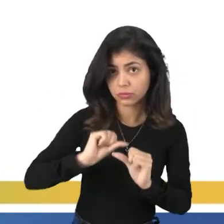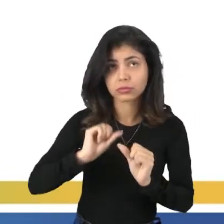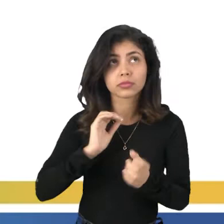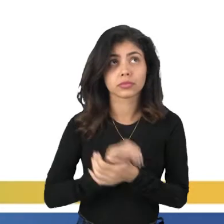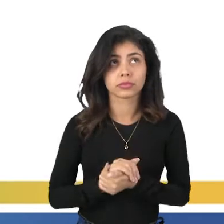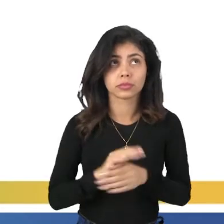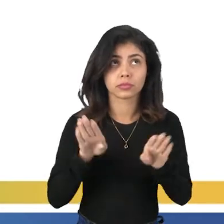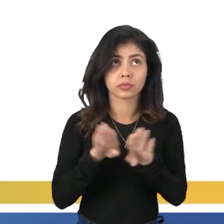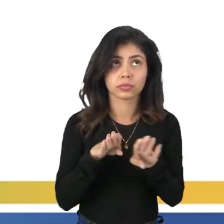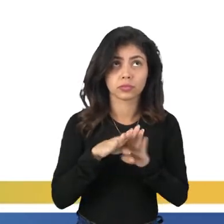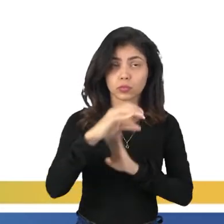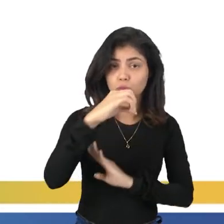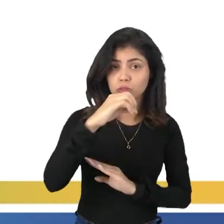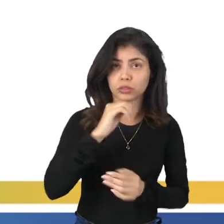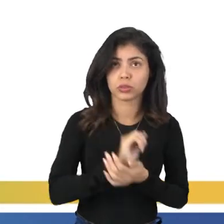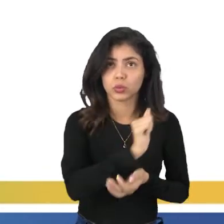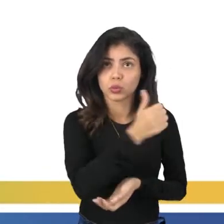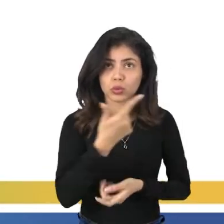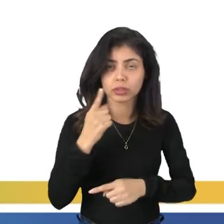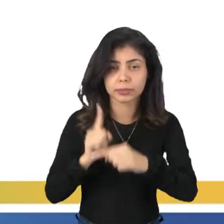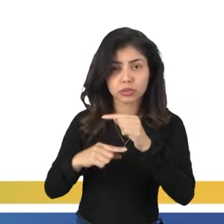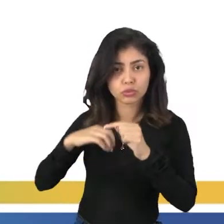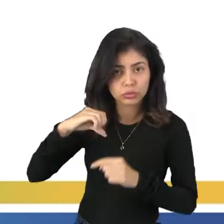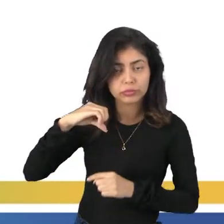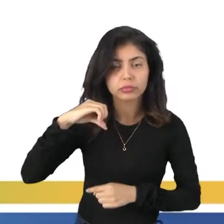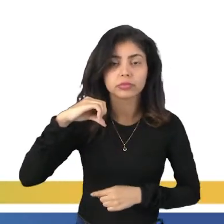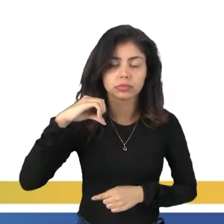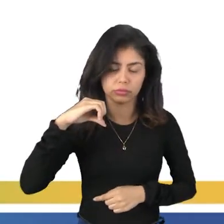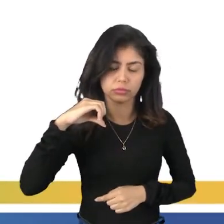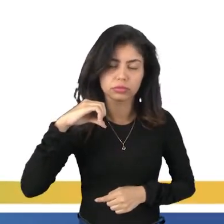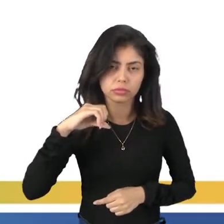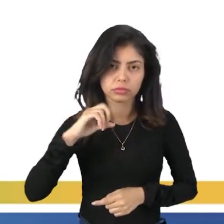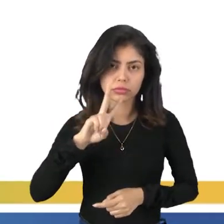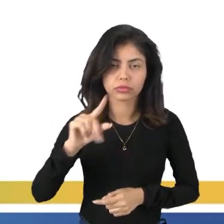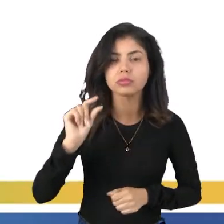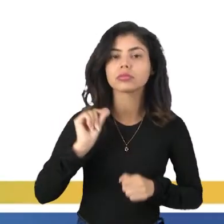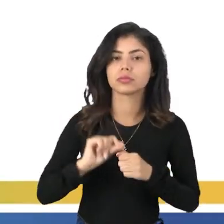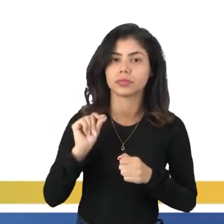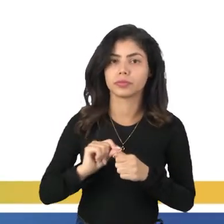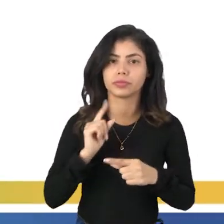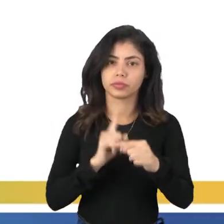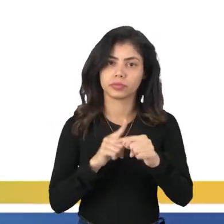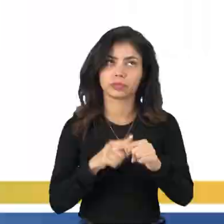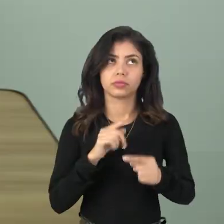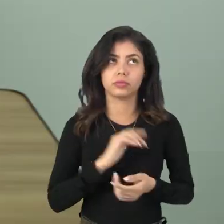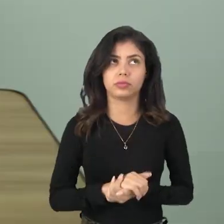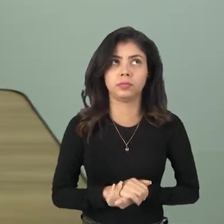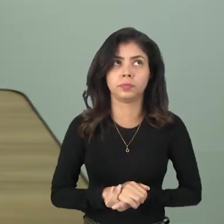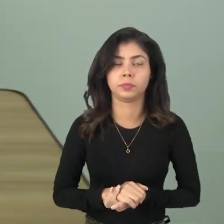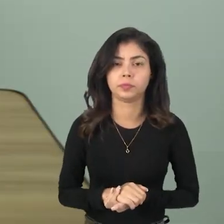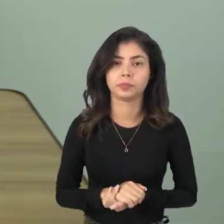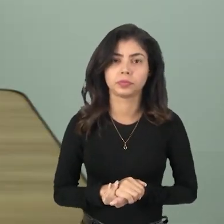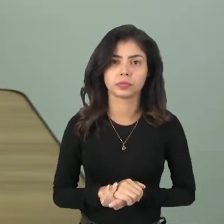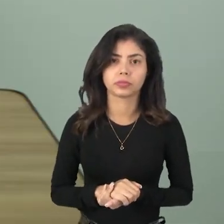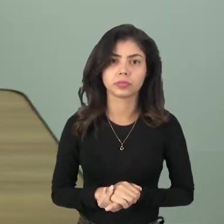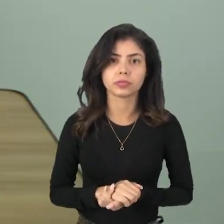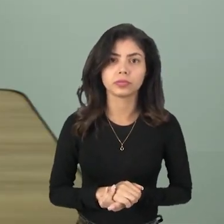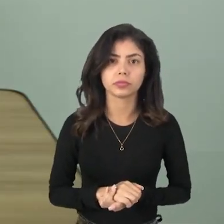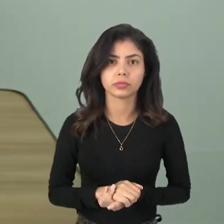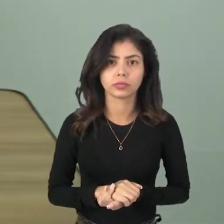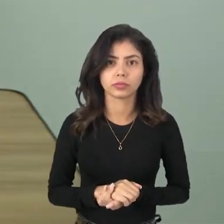o nove né trocou com 15 de lugar e ele fez mais um cálculo Vou apagar aqui